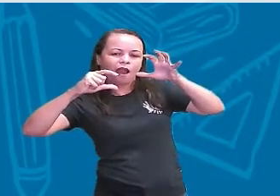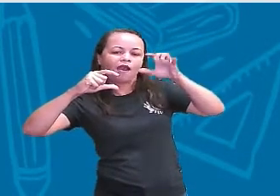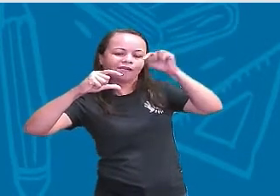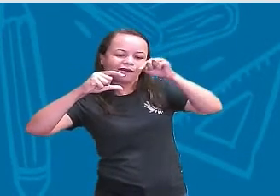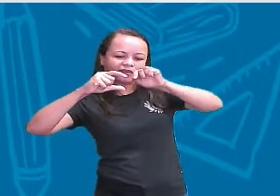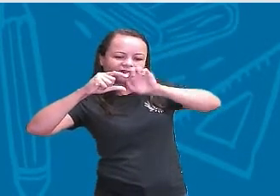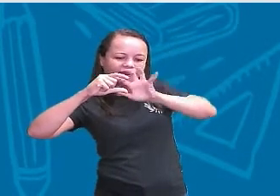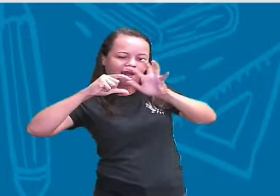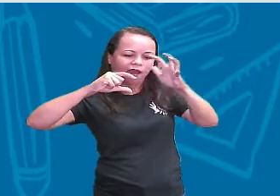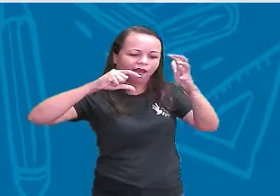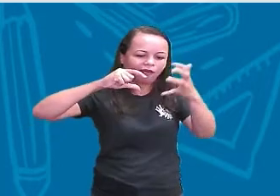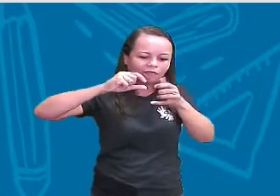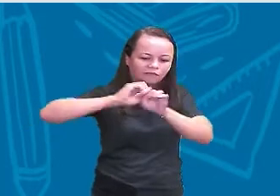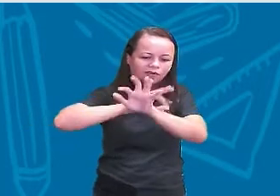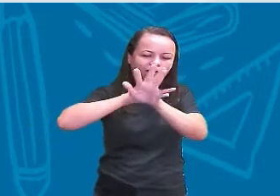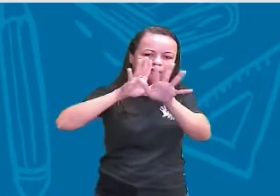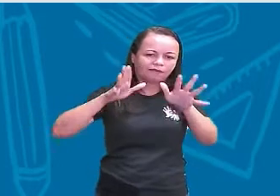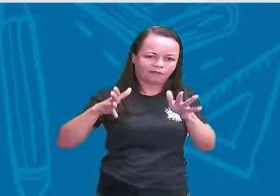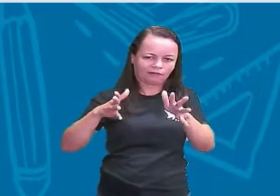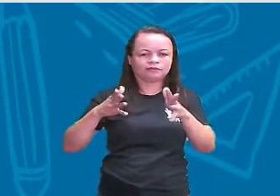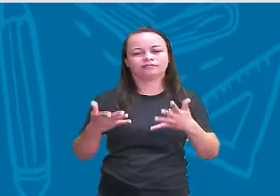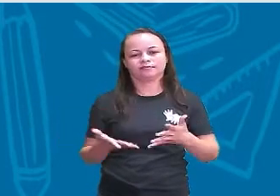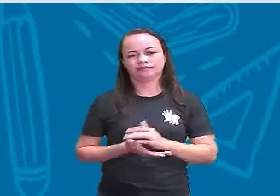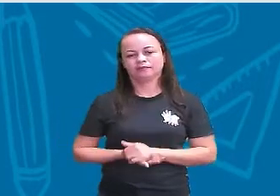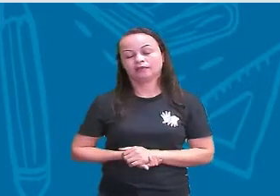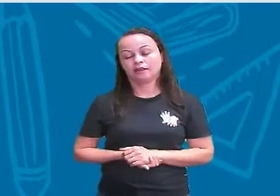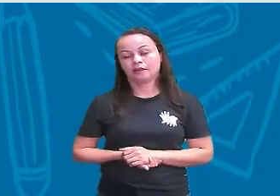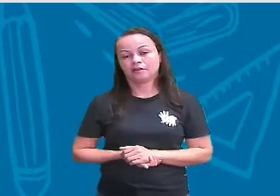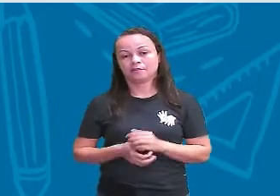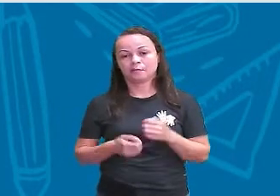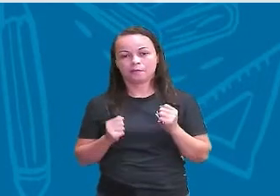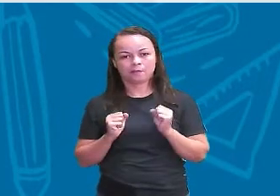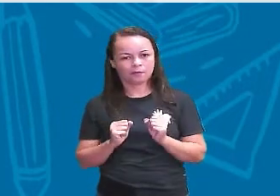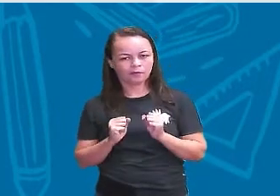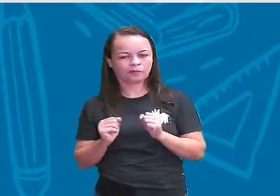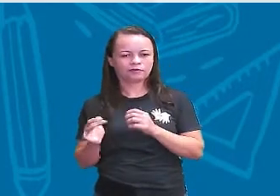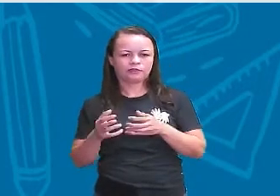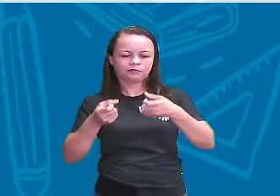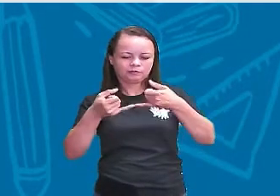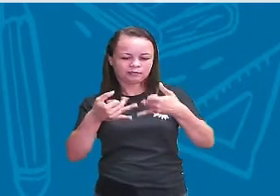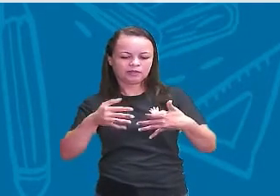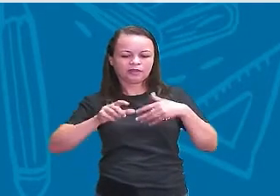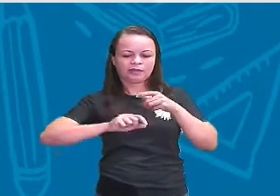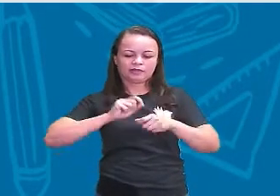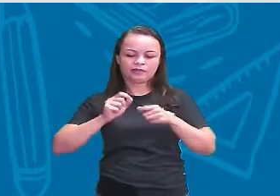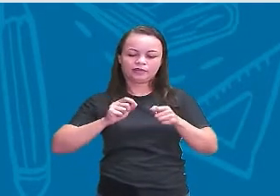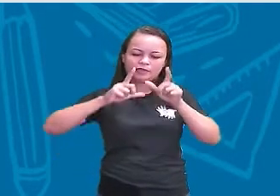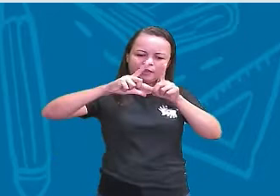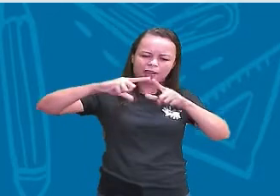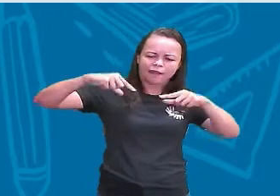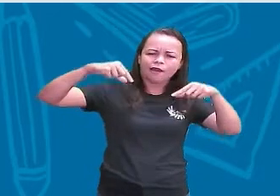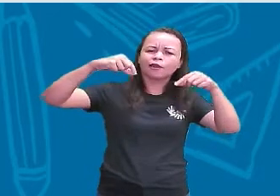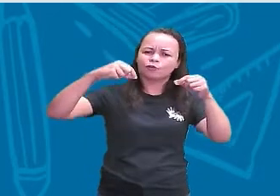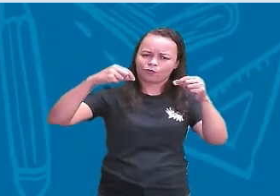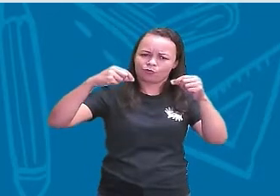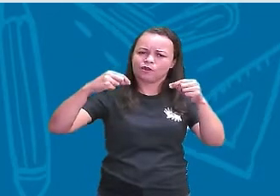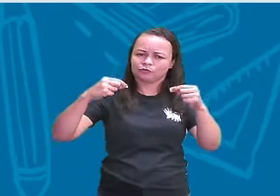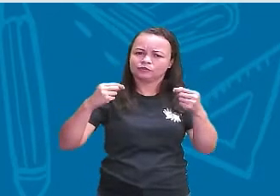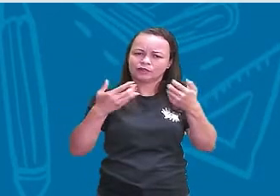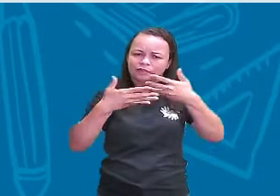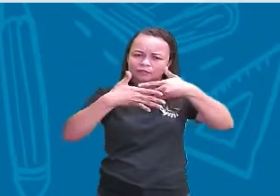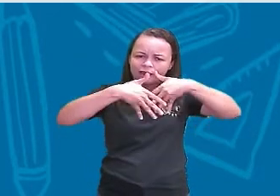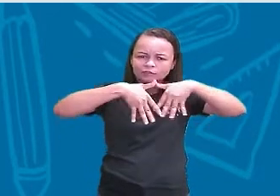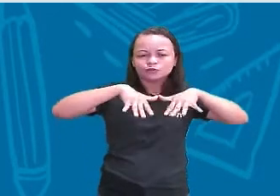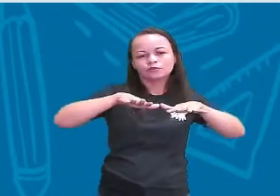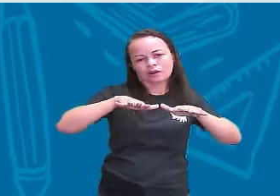a luz do Sol. Portanto, a gente pode dizer que a nossa Lua, ela é um satélite natural da Terra, tá